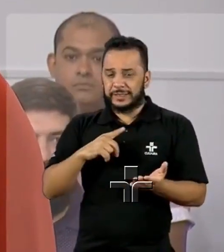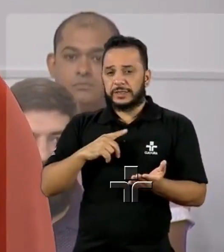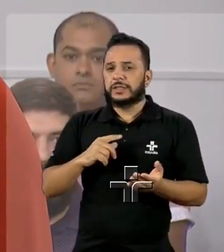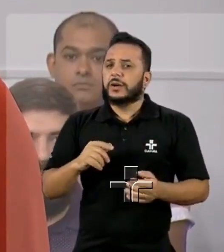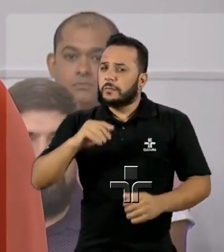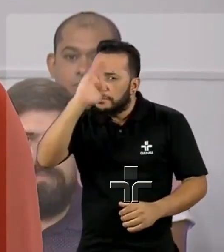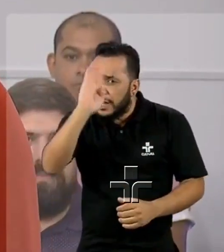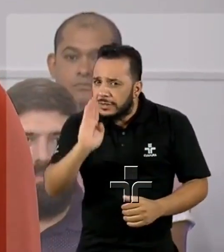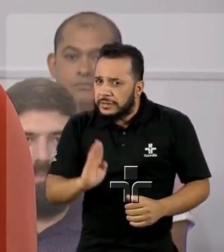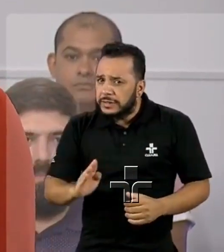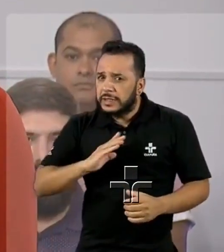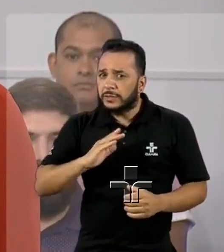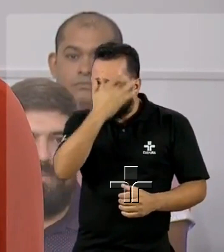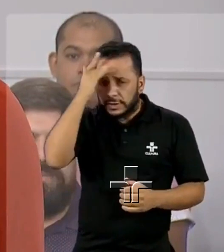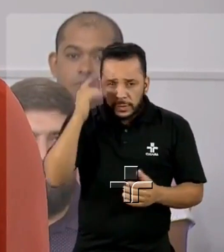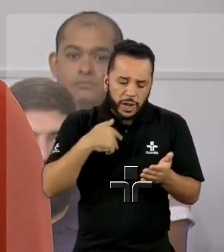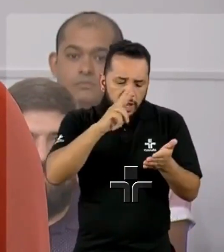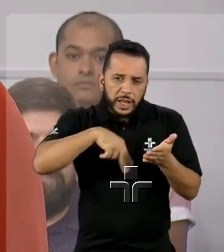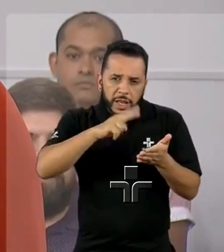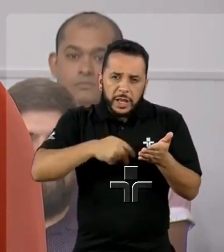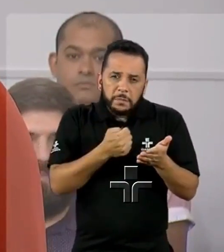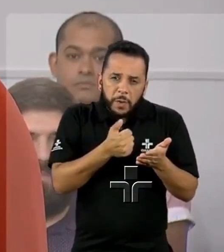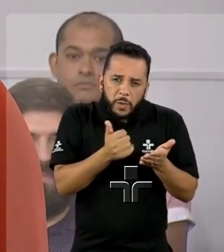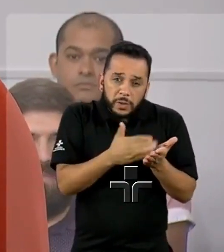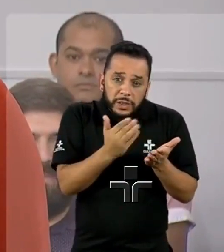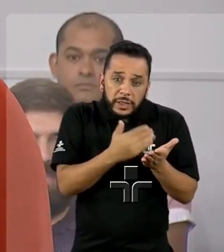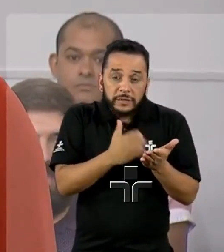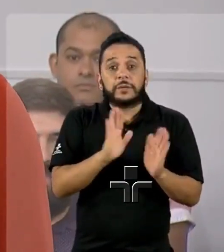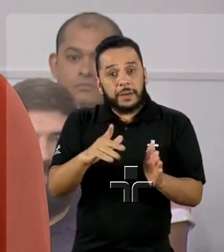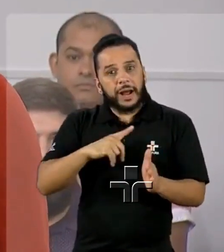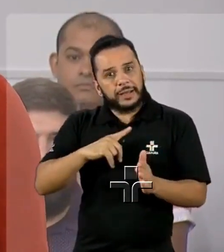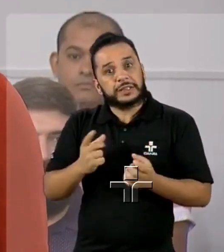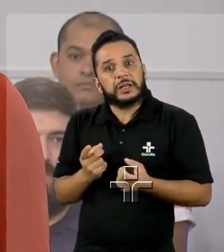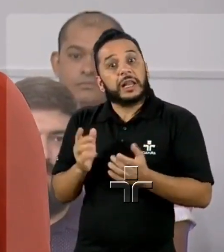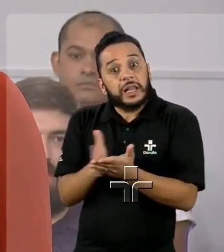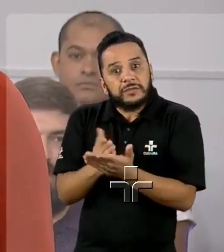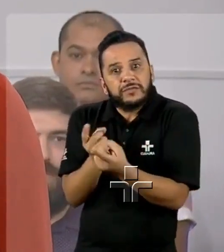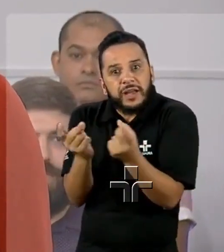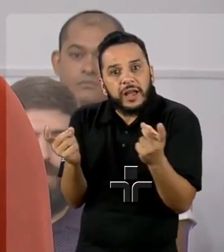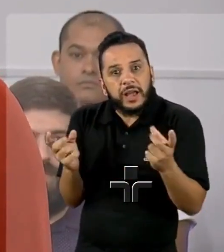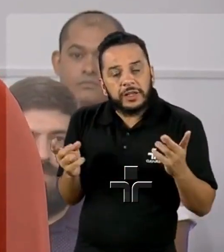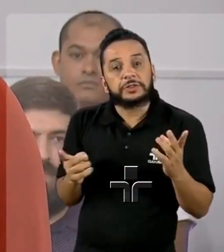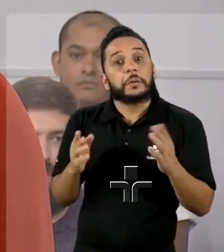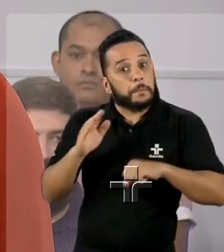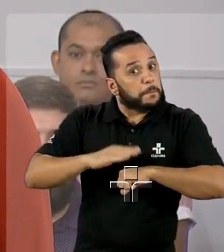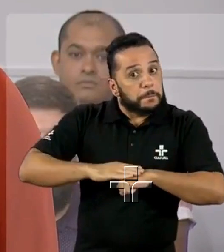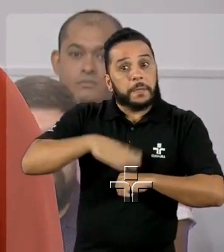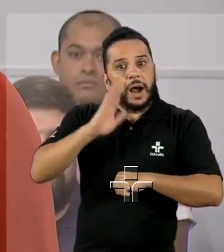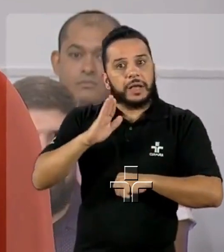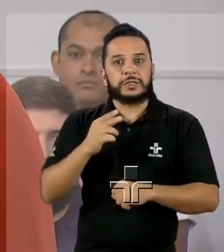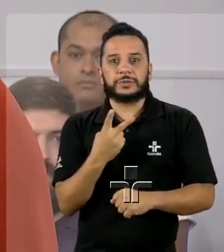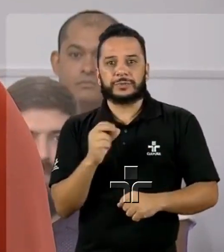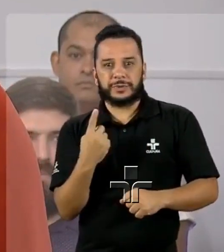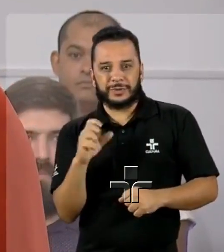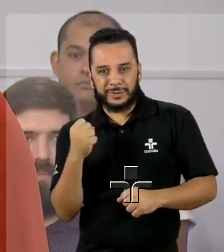do brasileiro ler poucos livros, aumentou o faturamento e também o volume das vendas no início de 2018. No ano passado,